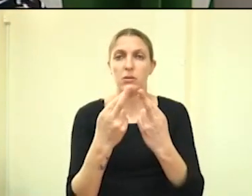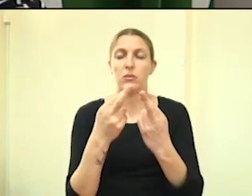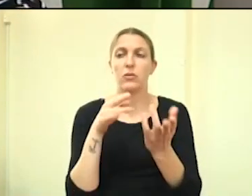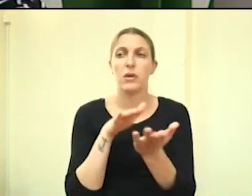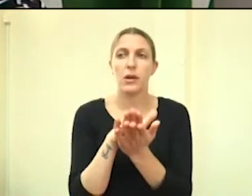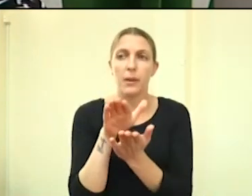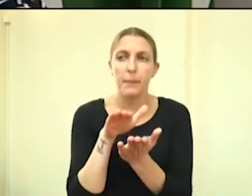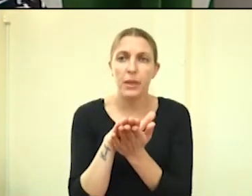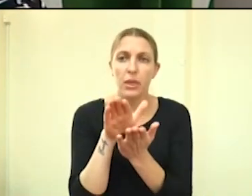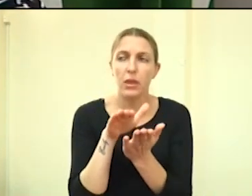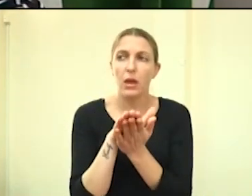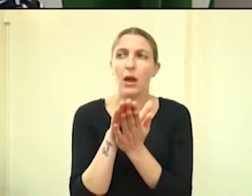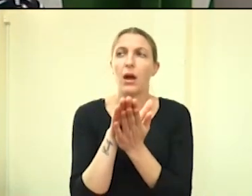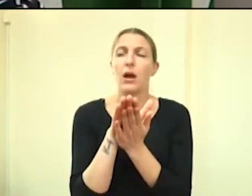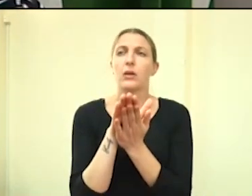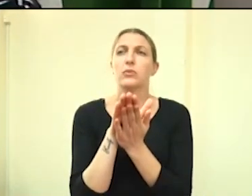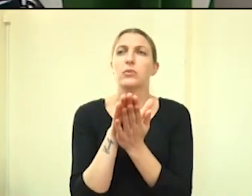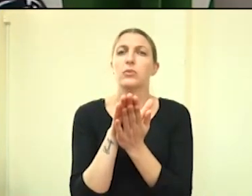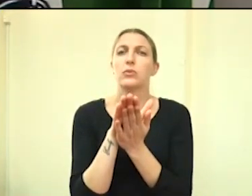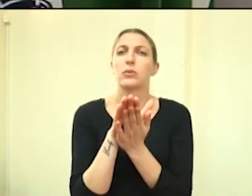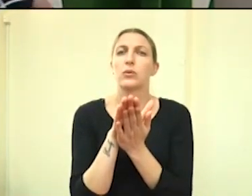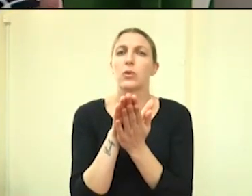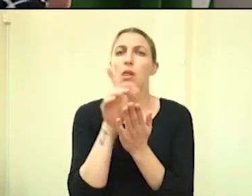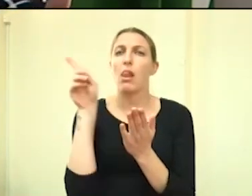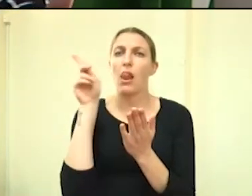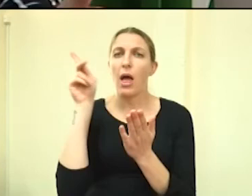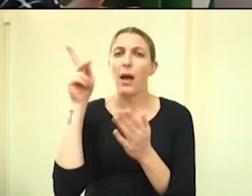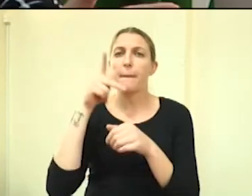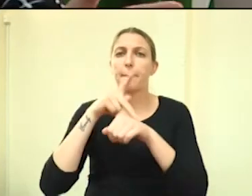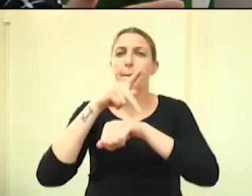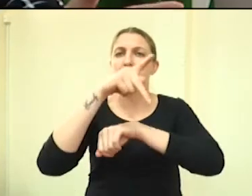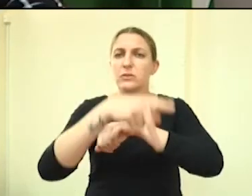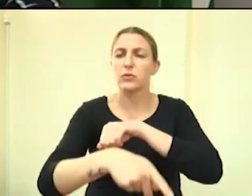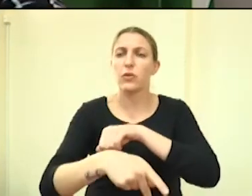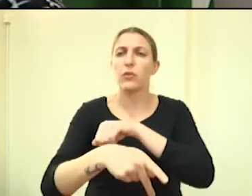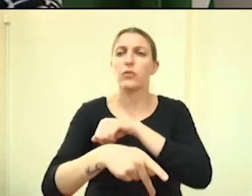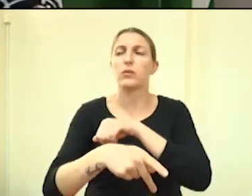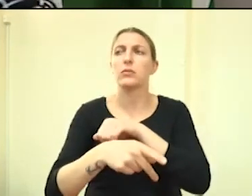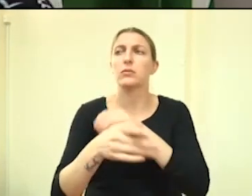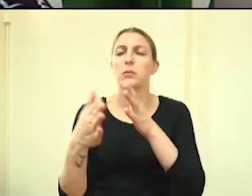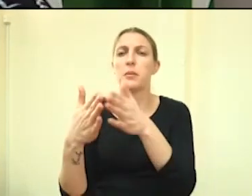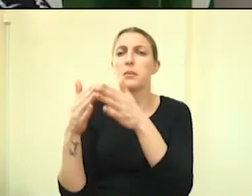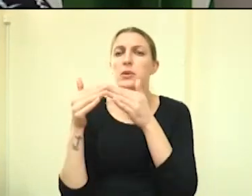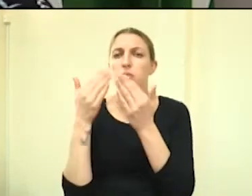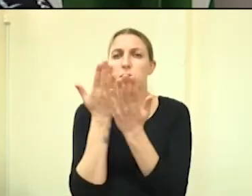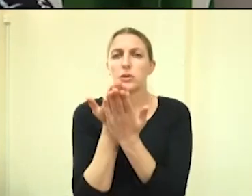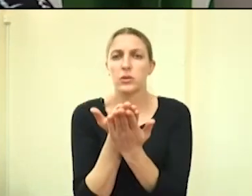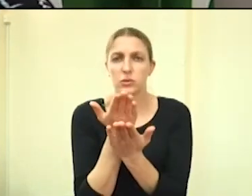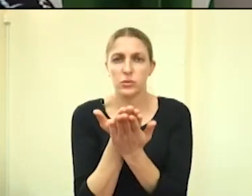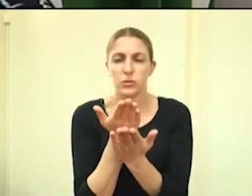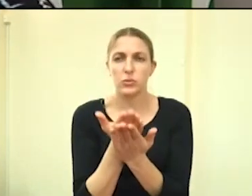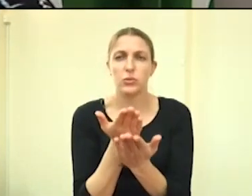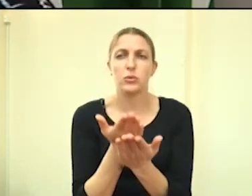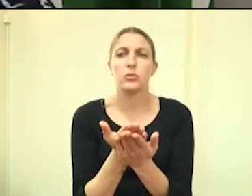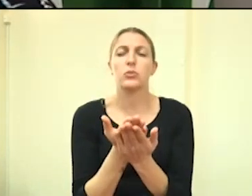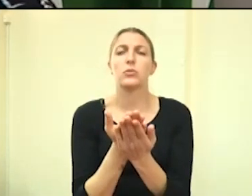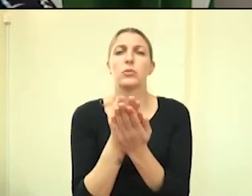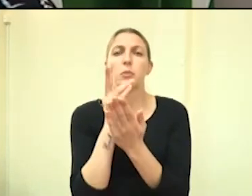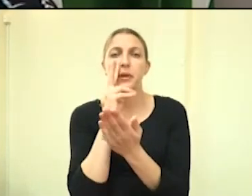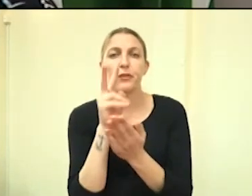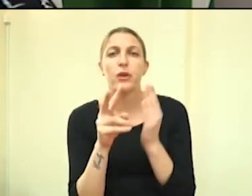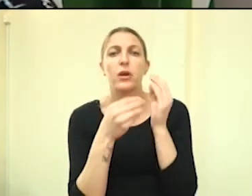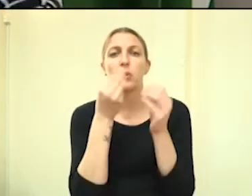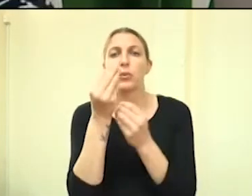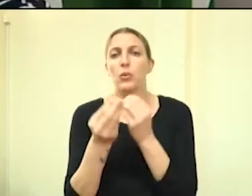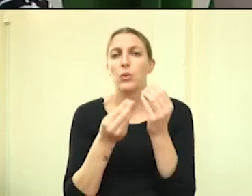iriam entrar em contato com o Passo Fundo e solicitar um estudo, né, por conta das lombadas eletrônicas.